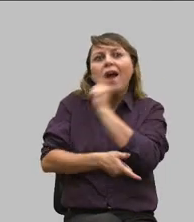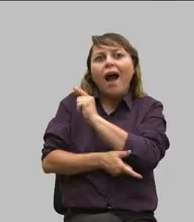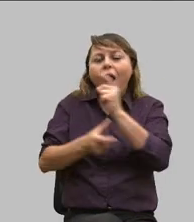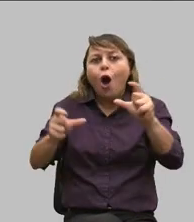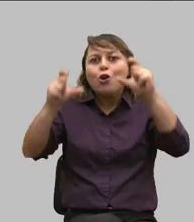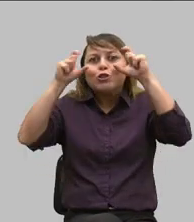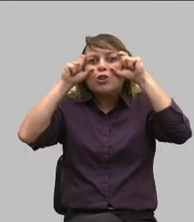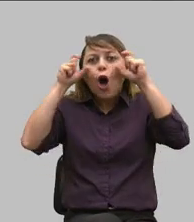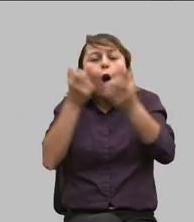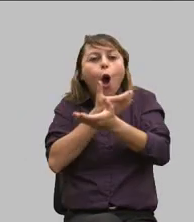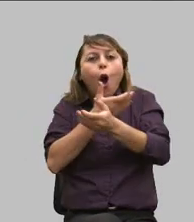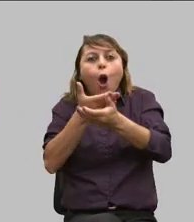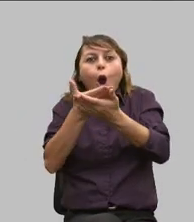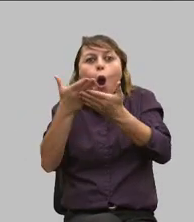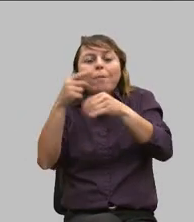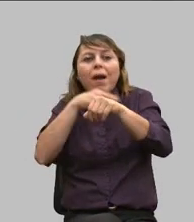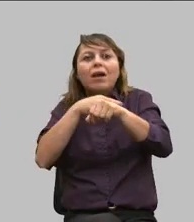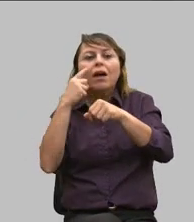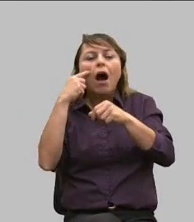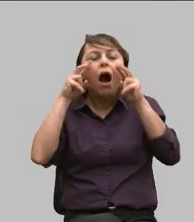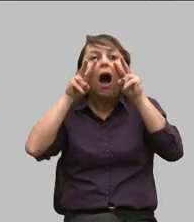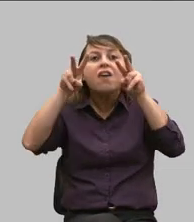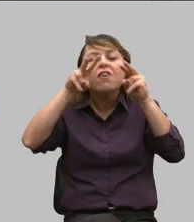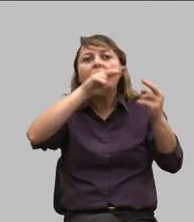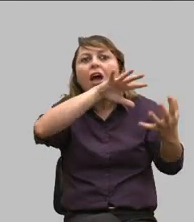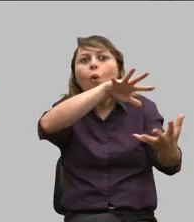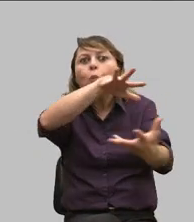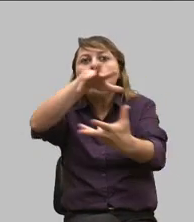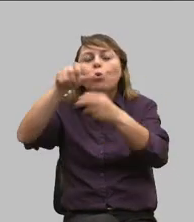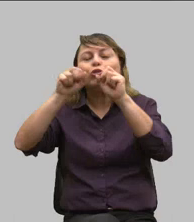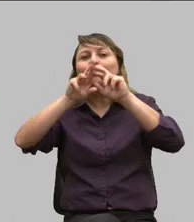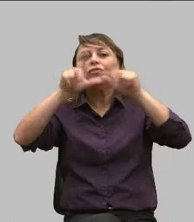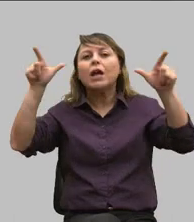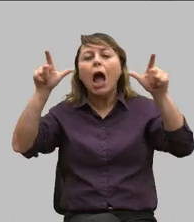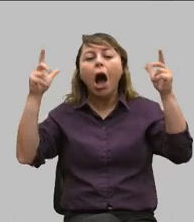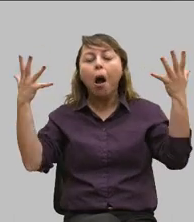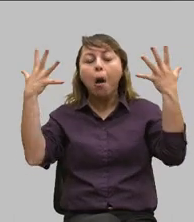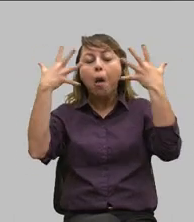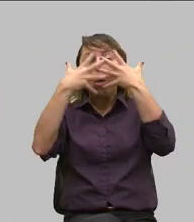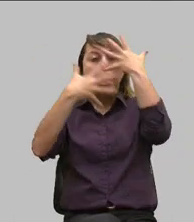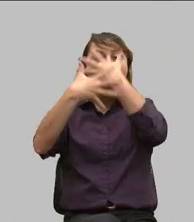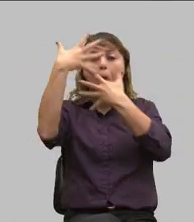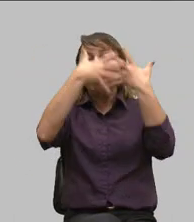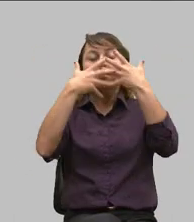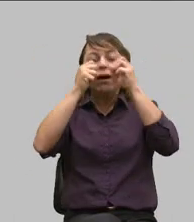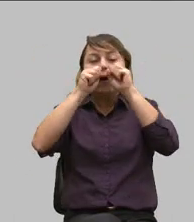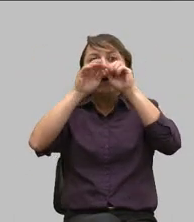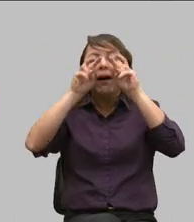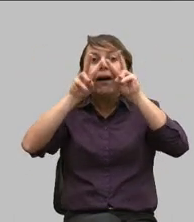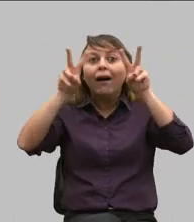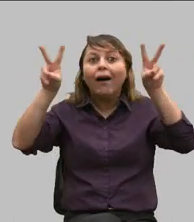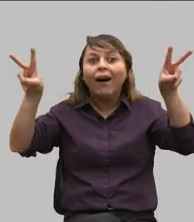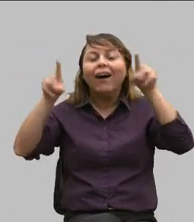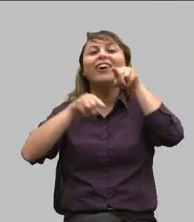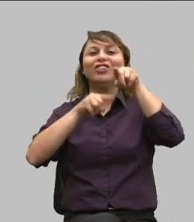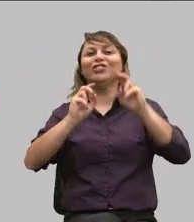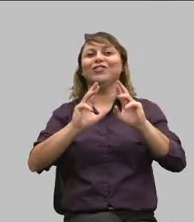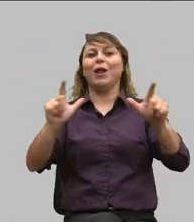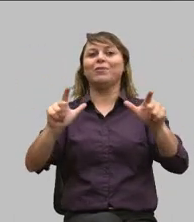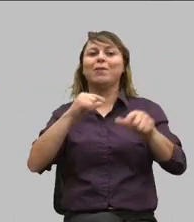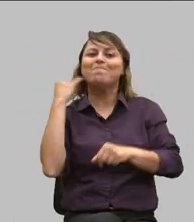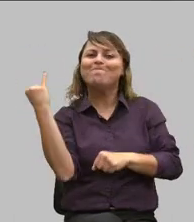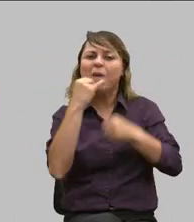e começa a enxergar o mundo dessa forma diferente né descrever como que isso pode ser impactante E como que isso pode ser